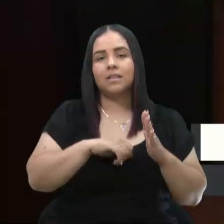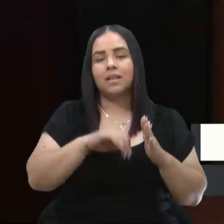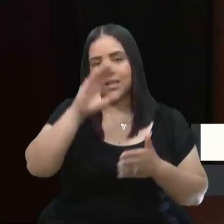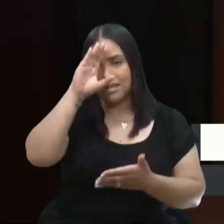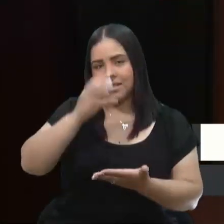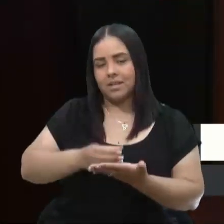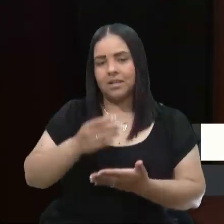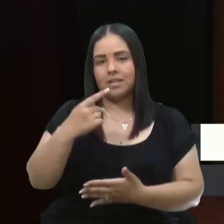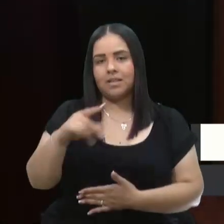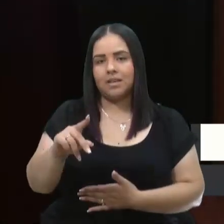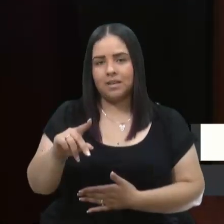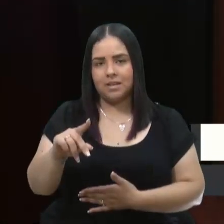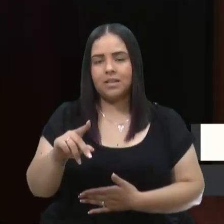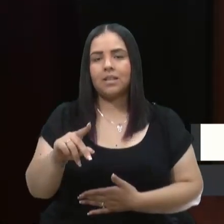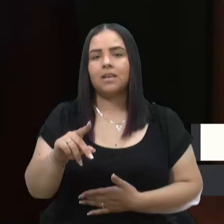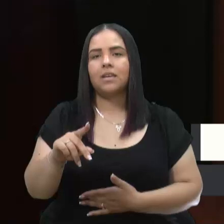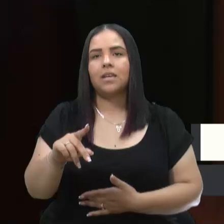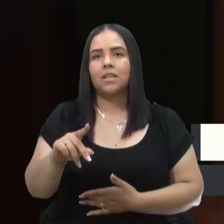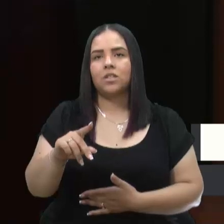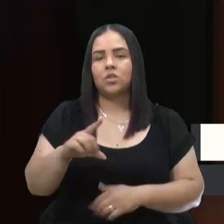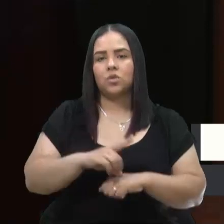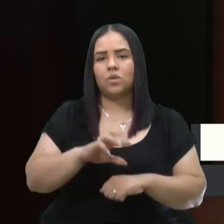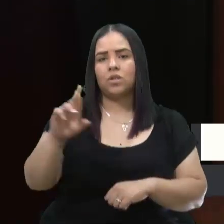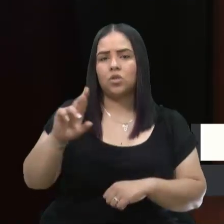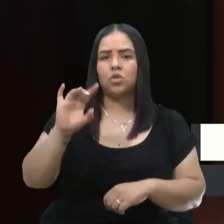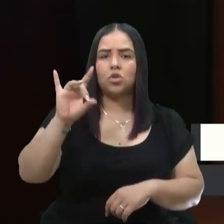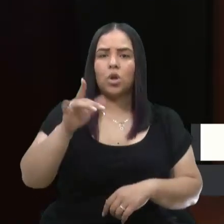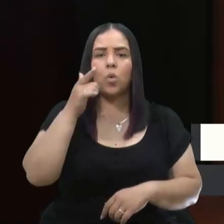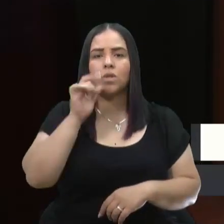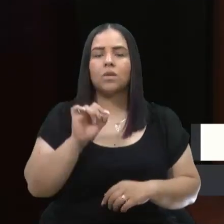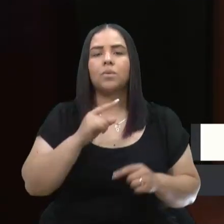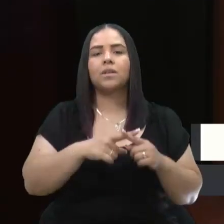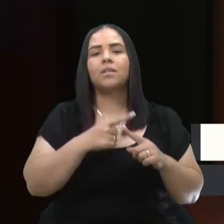não funcionava porque tinha colocado métodos capitalistas dentro dela.